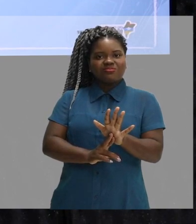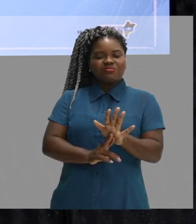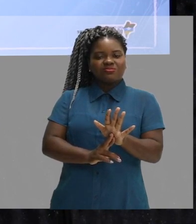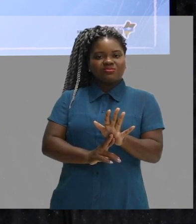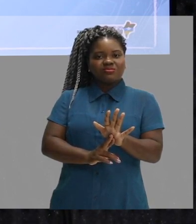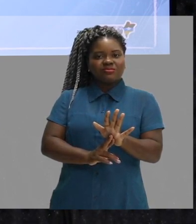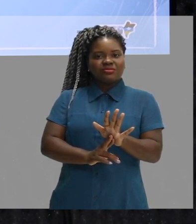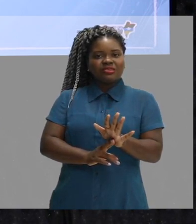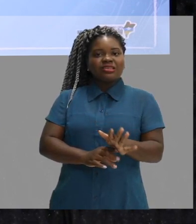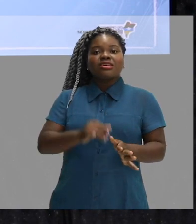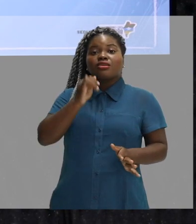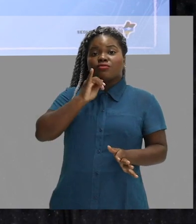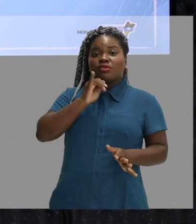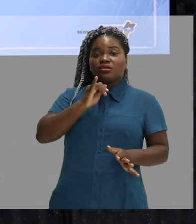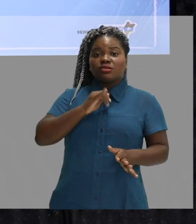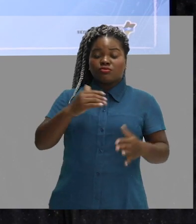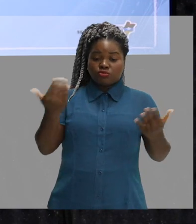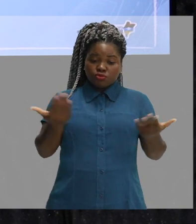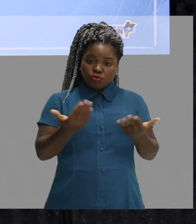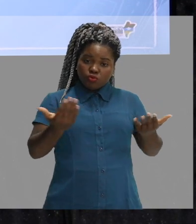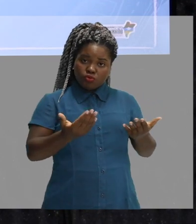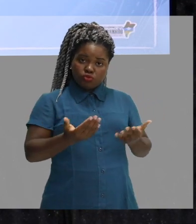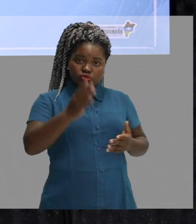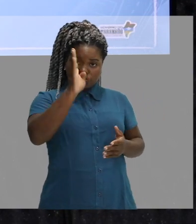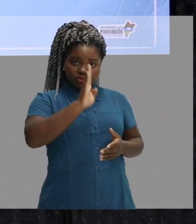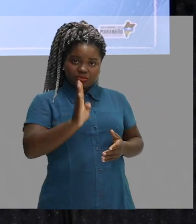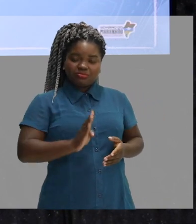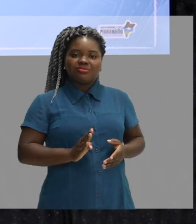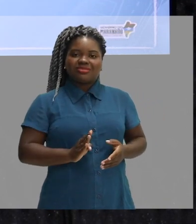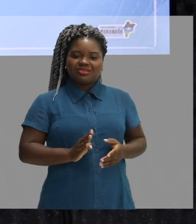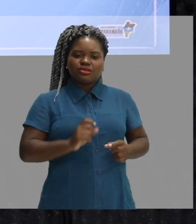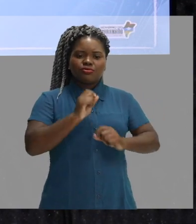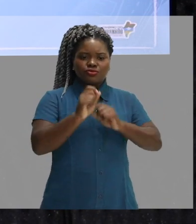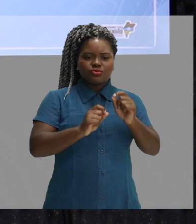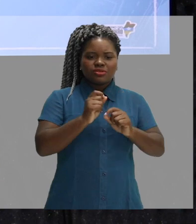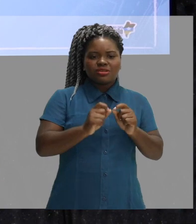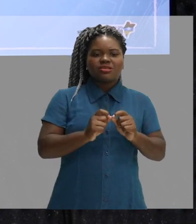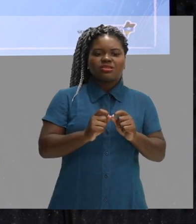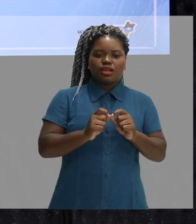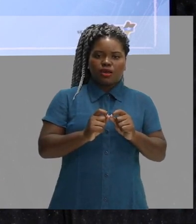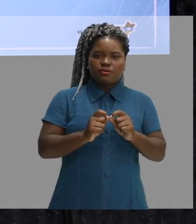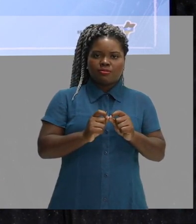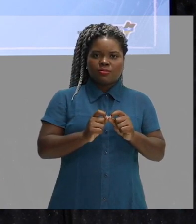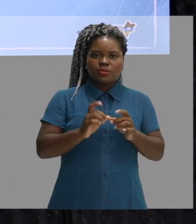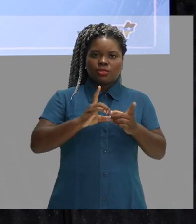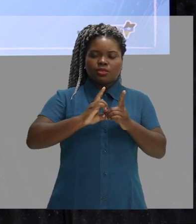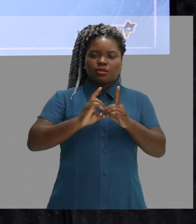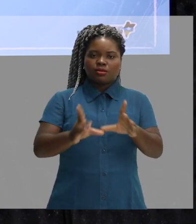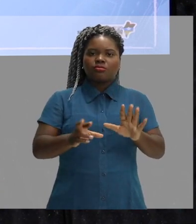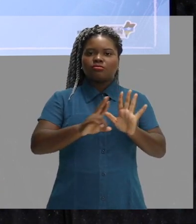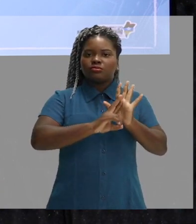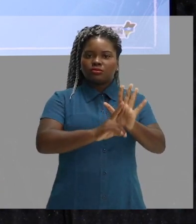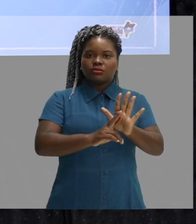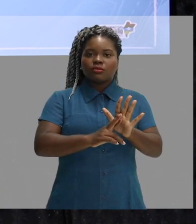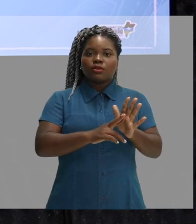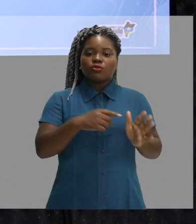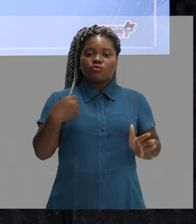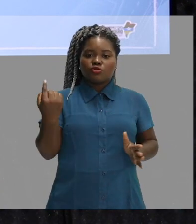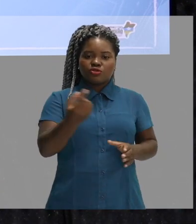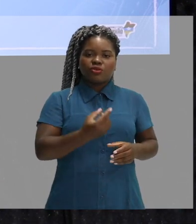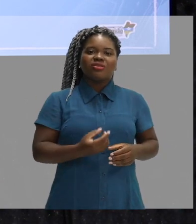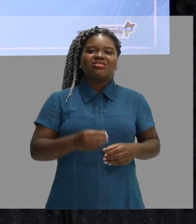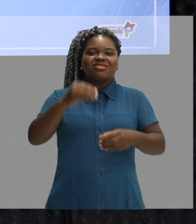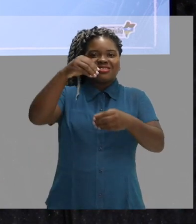hoje no Brasil. O que é democracia representativa? É quando nós elegemos representantes, que são os